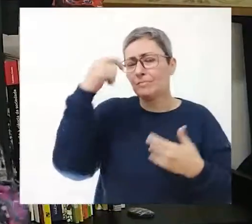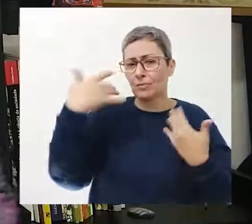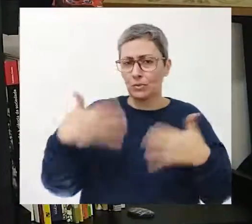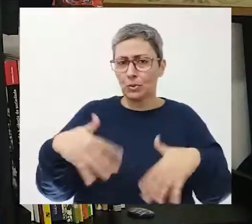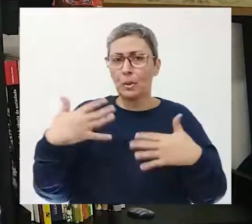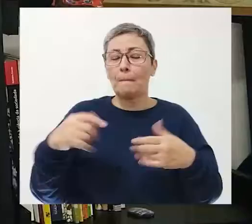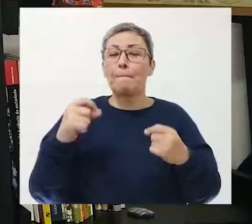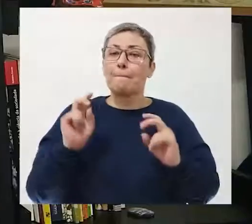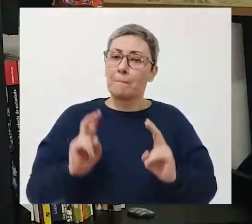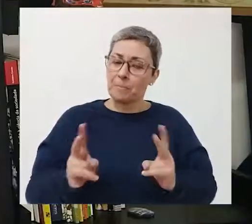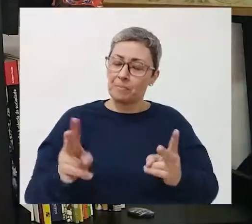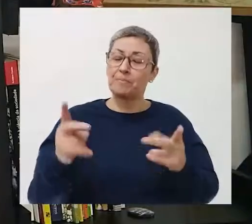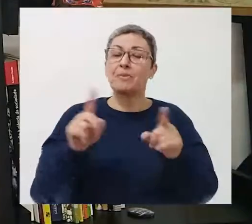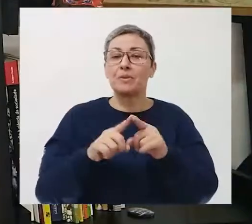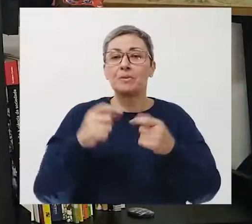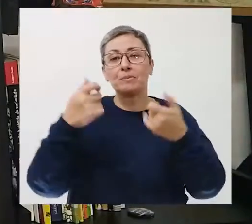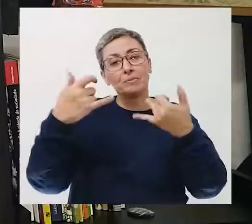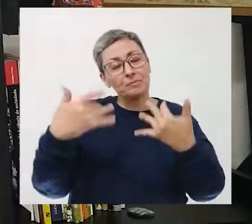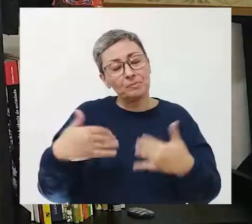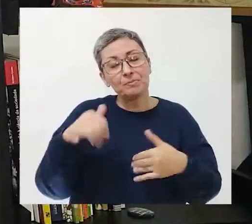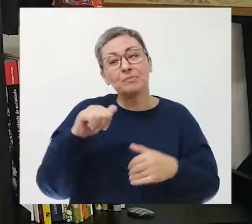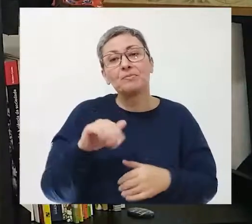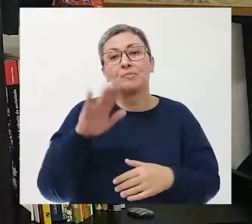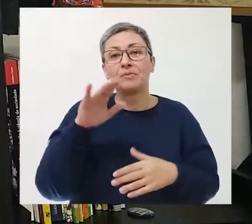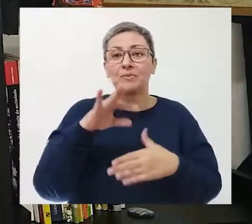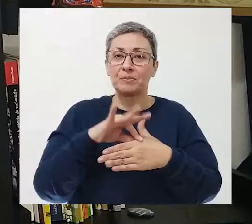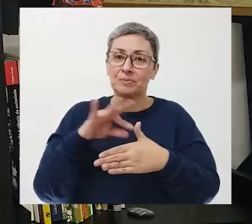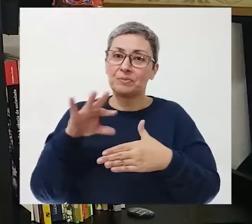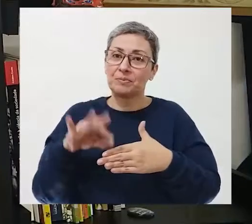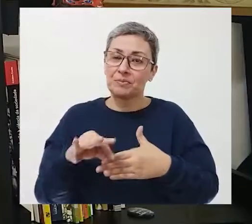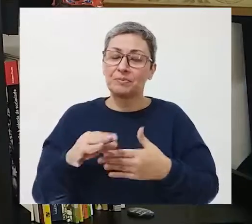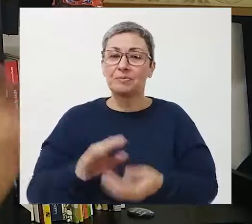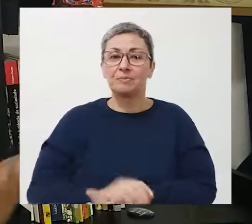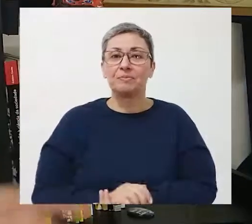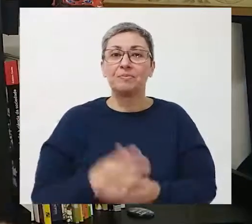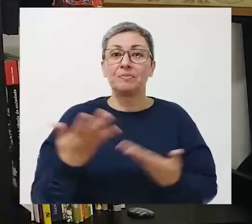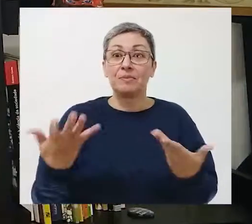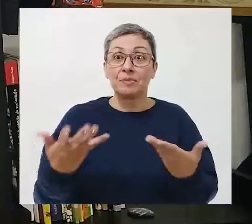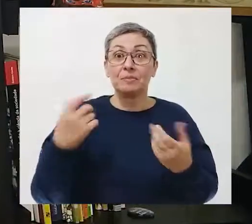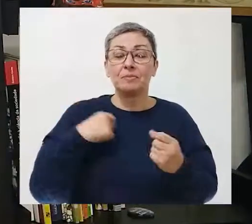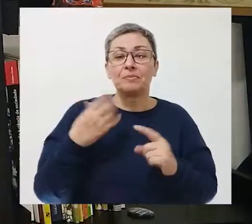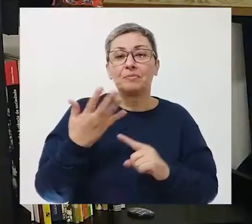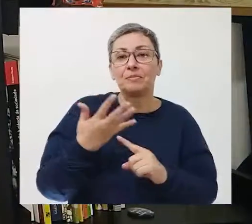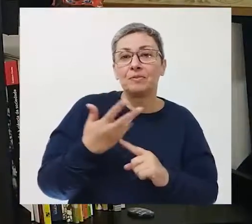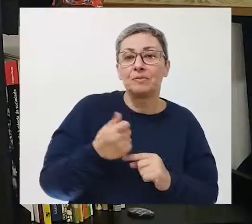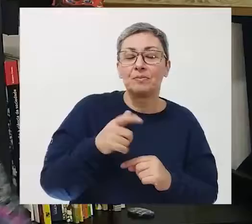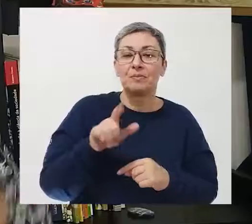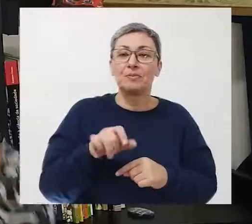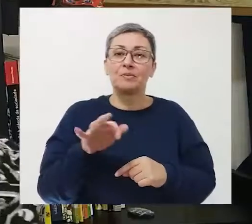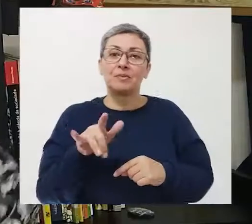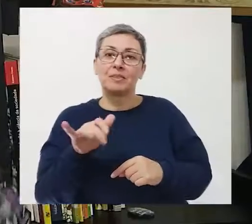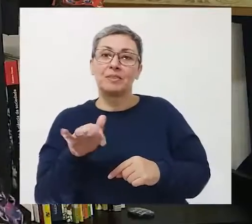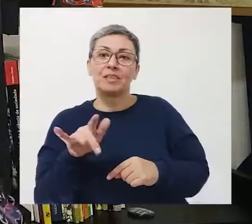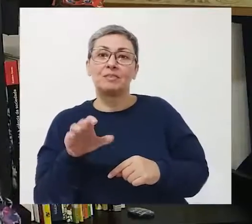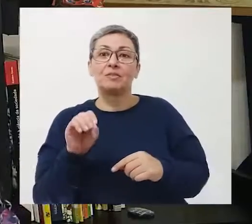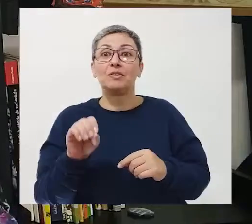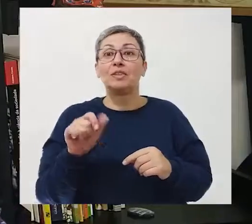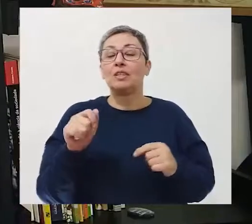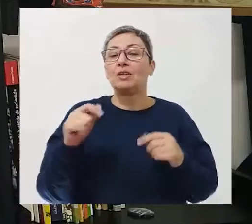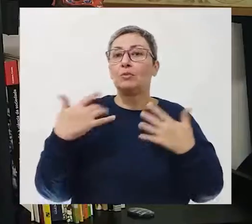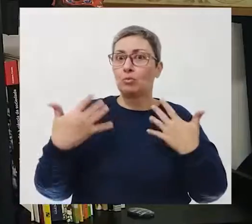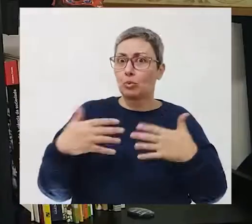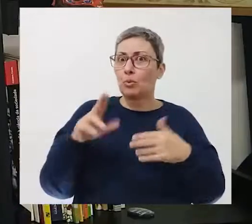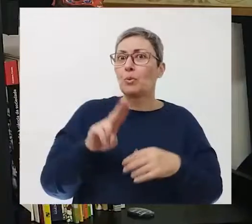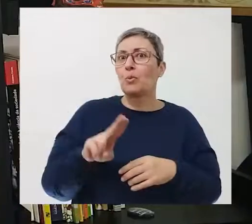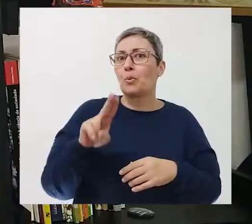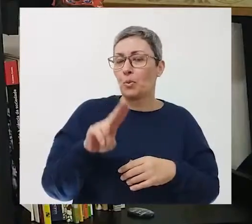vamos continuar falando um pouco mais sobre o cordel, onde a arte da xilogravura continua sendo muito